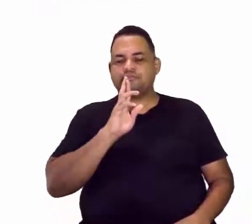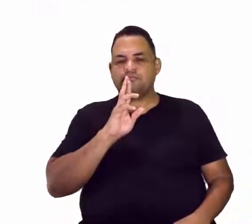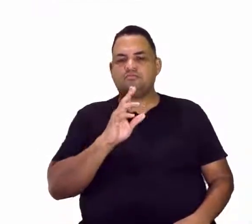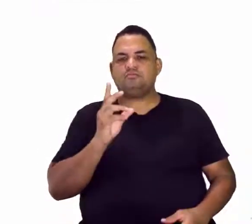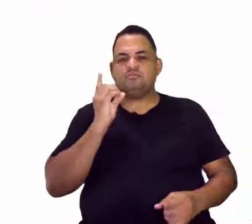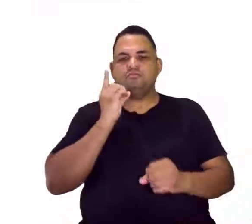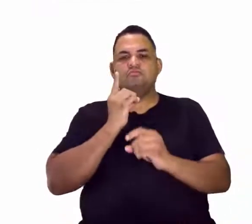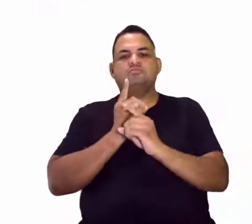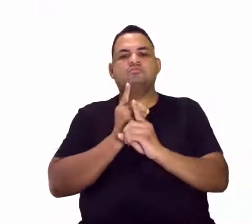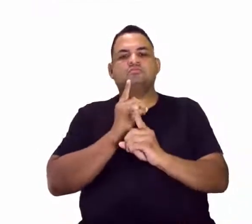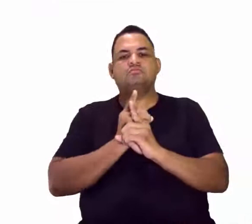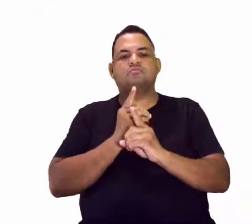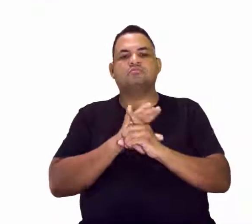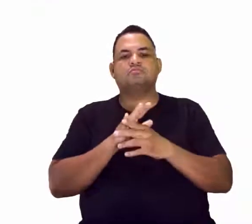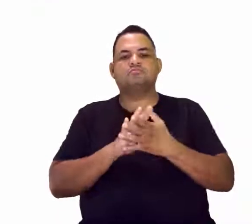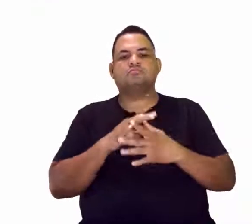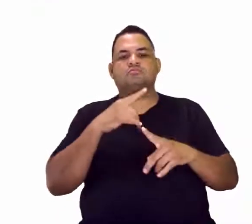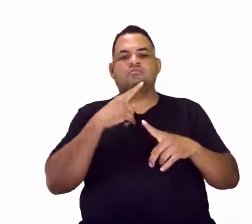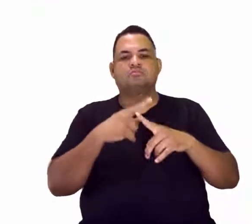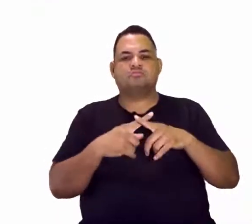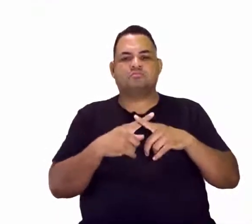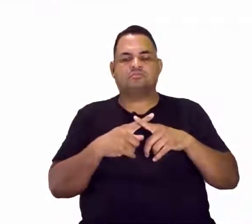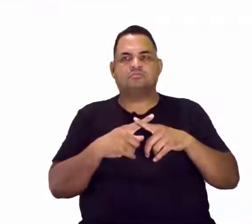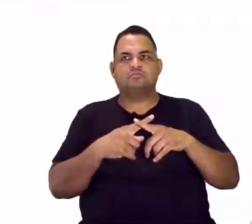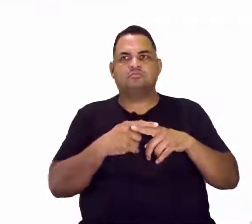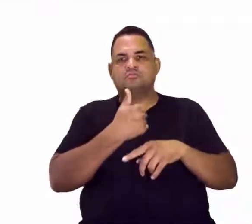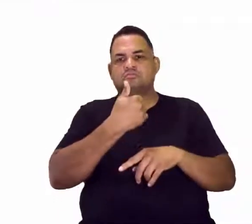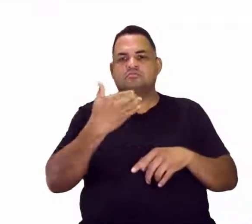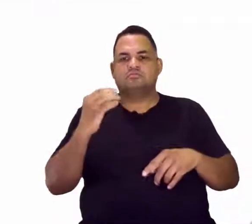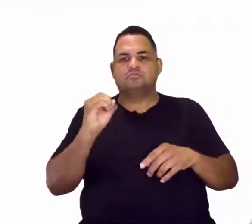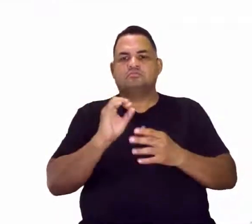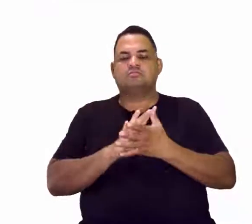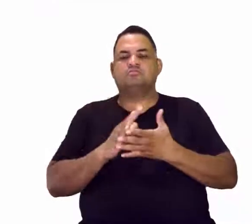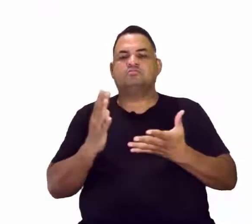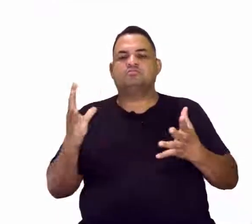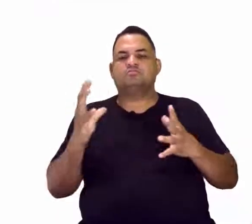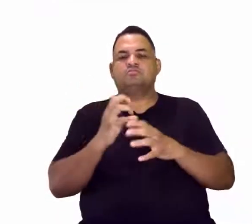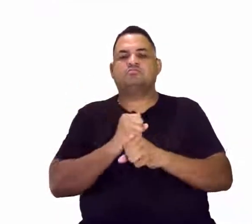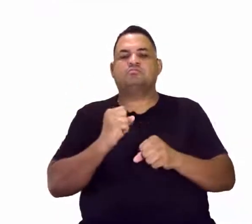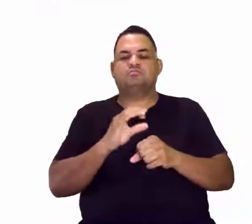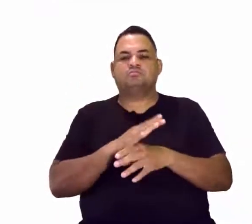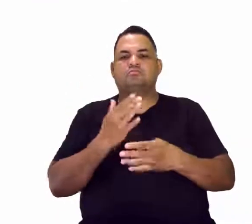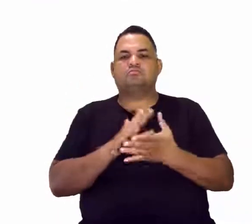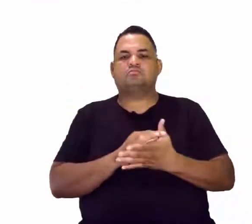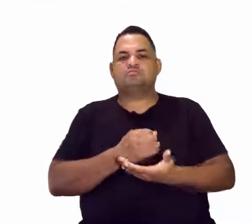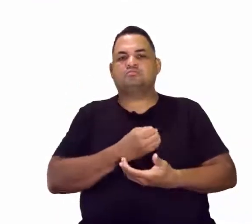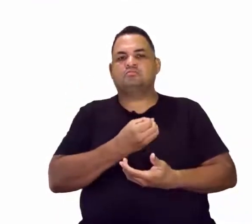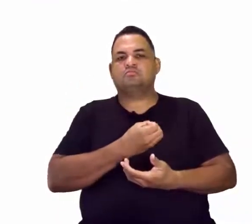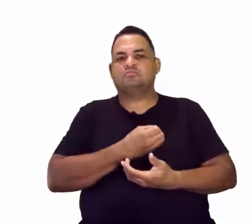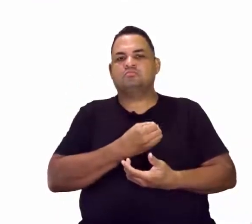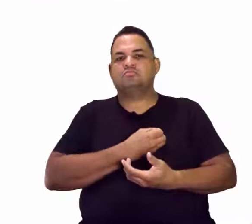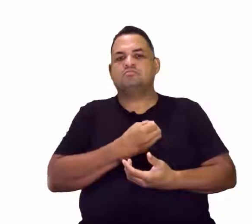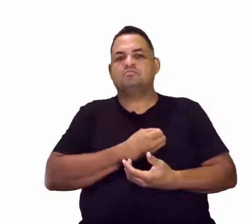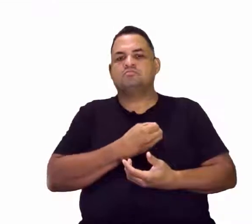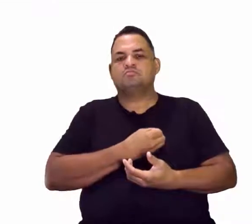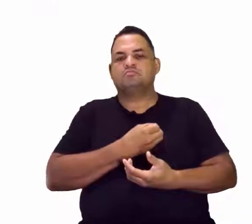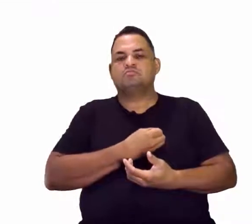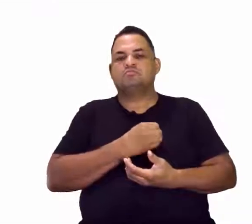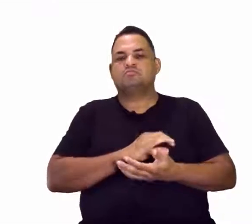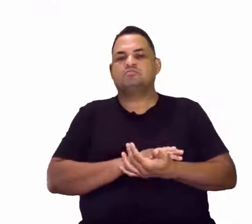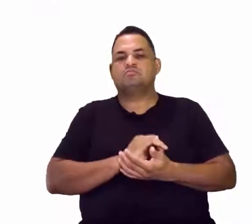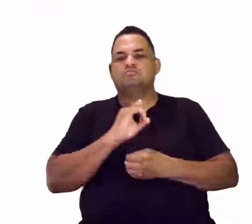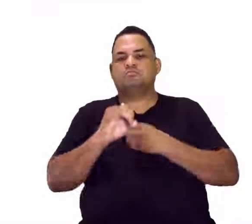gente encontrar, nós vamos multiplicar por 100 para encontrar o grau de ionização em